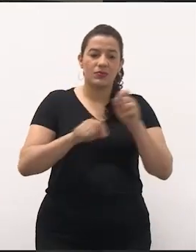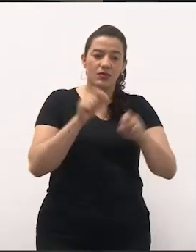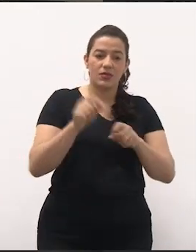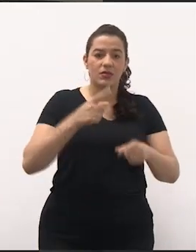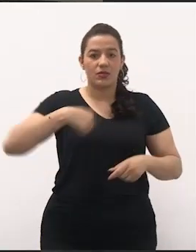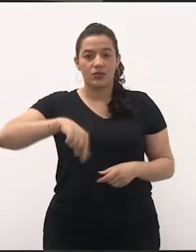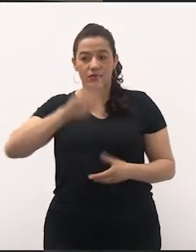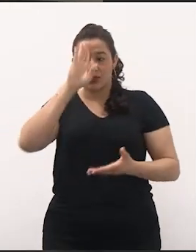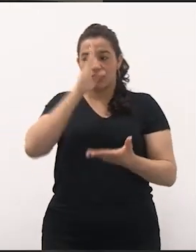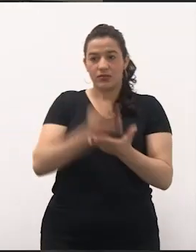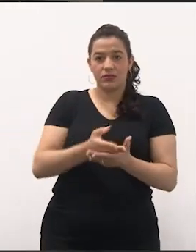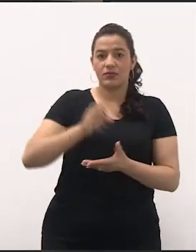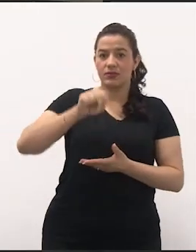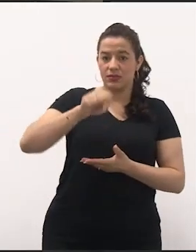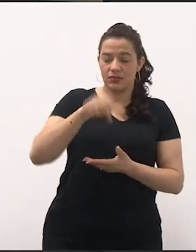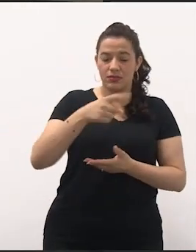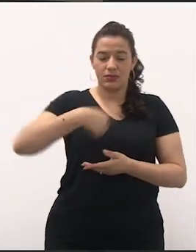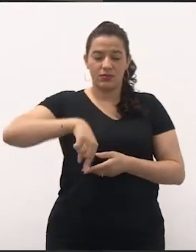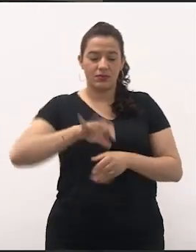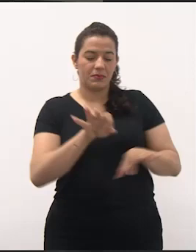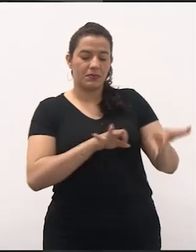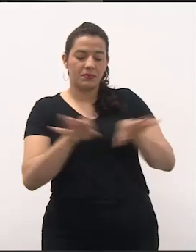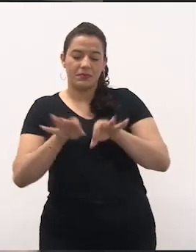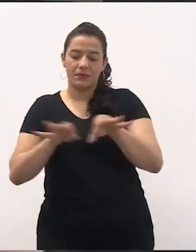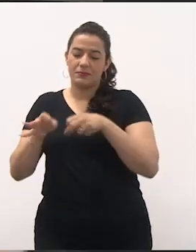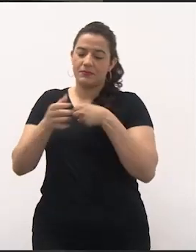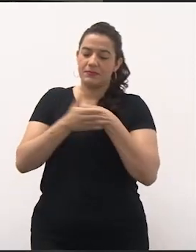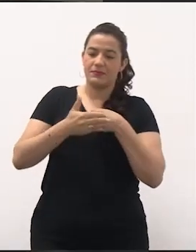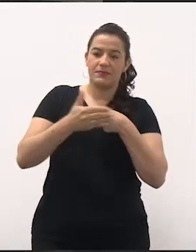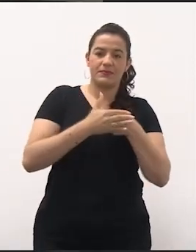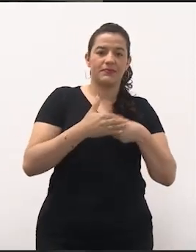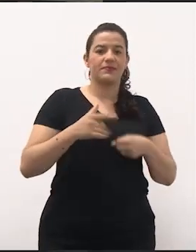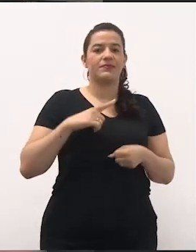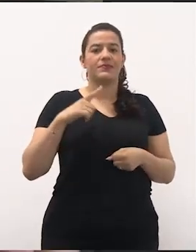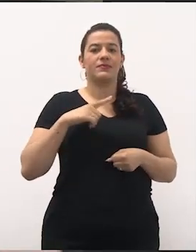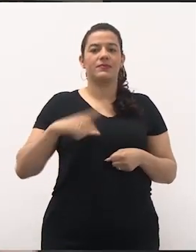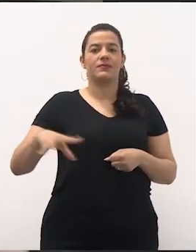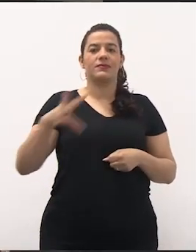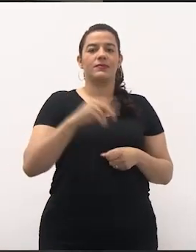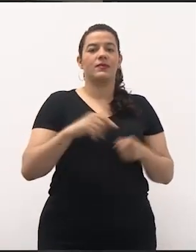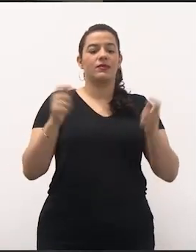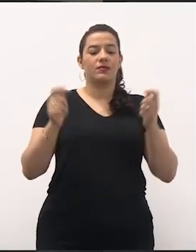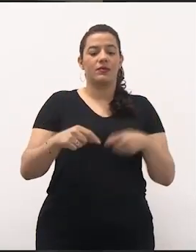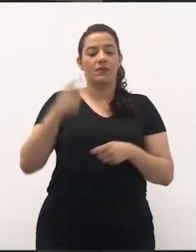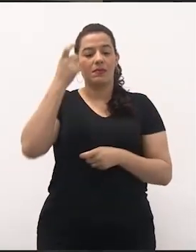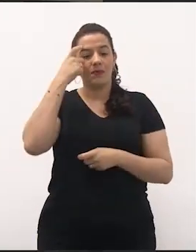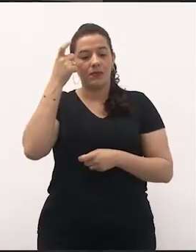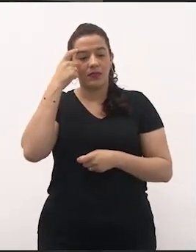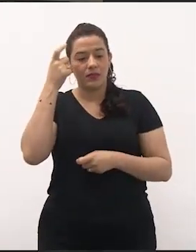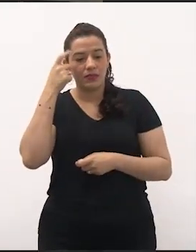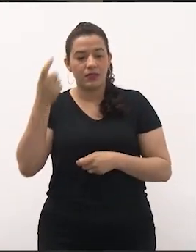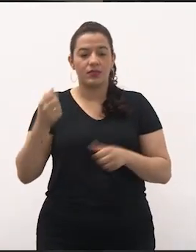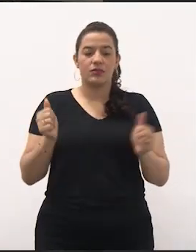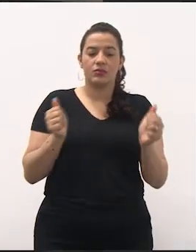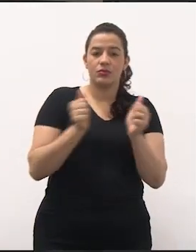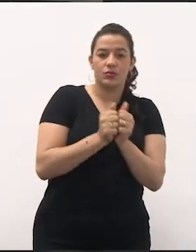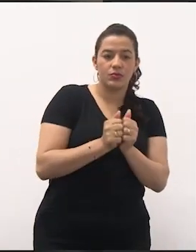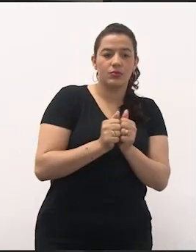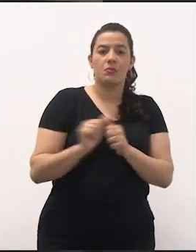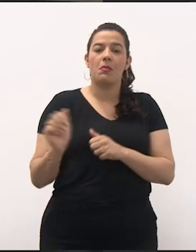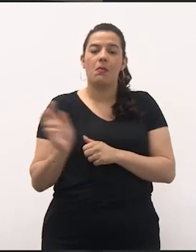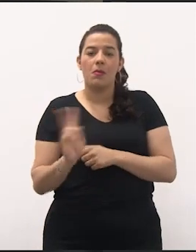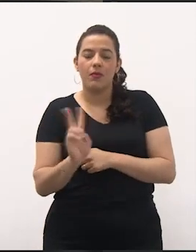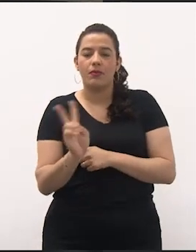sim, porque foi feita com muito carinho, né? Então, como foi pensada com carinho, foi pensada justamente para